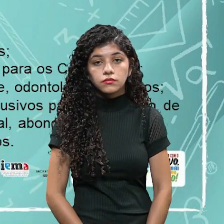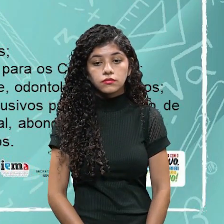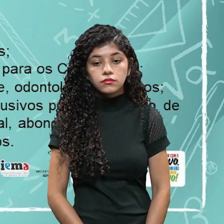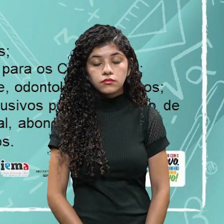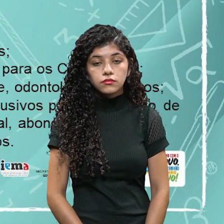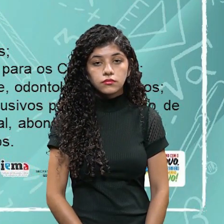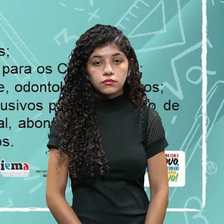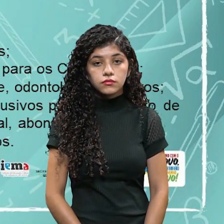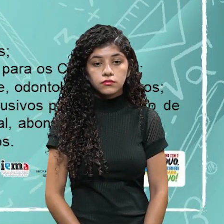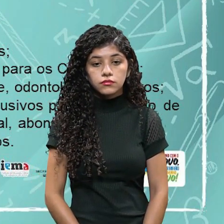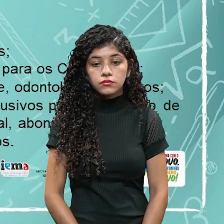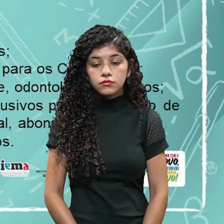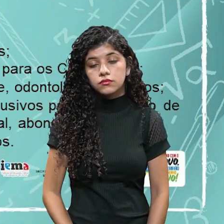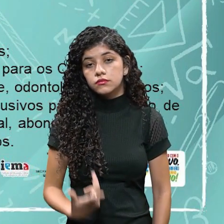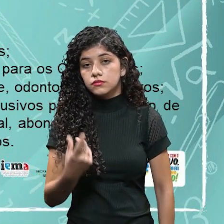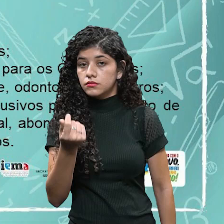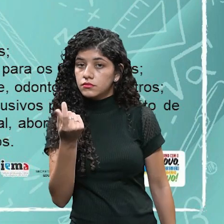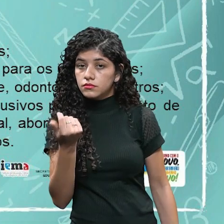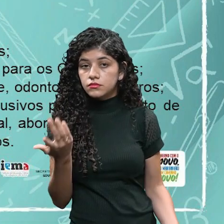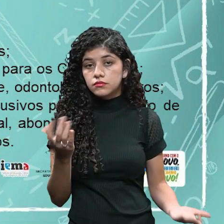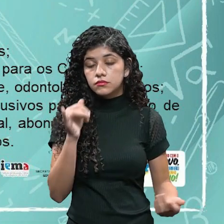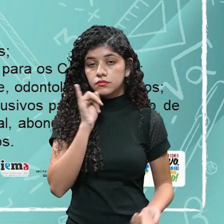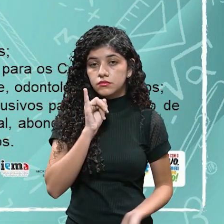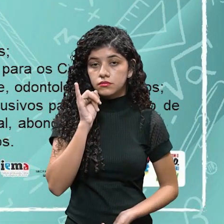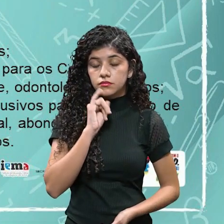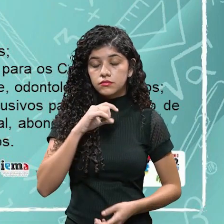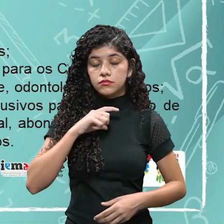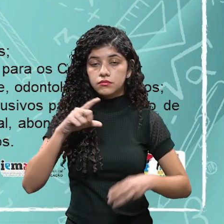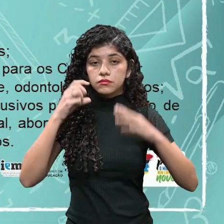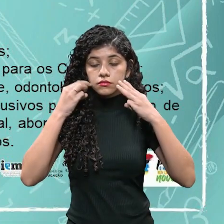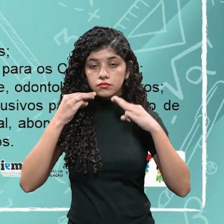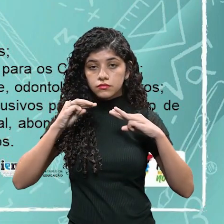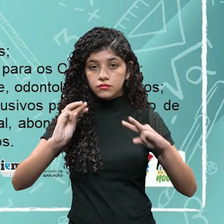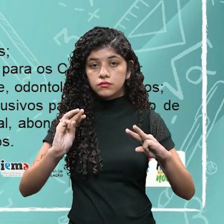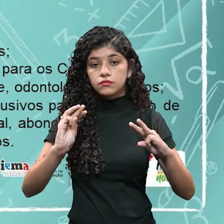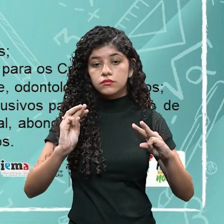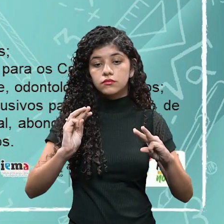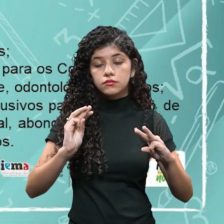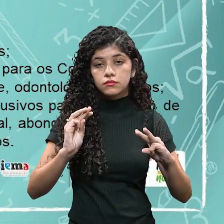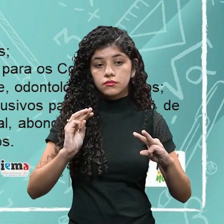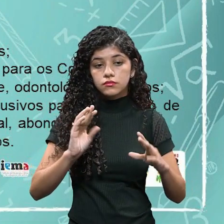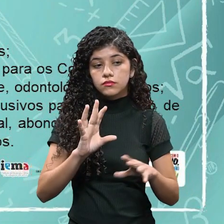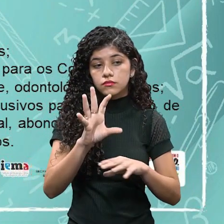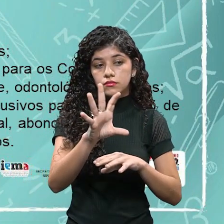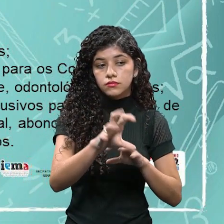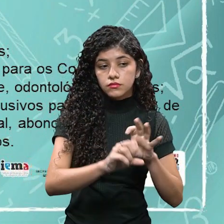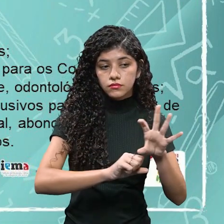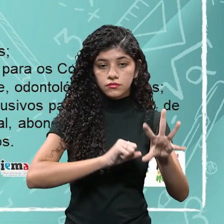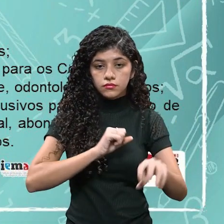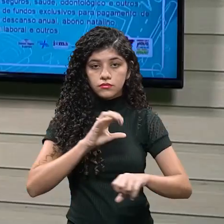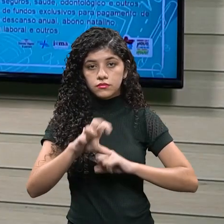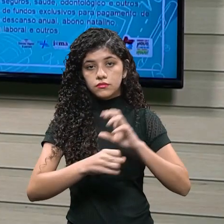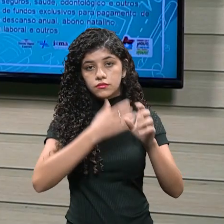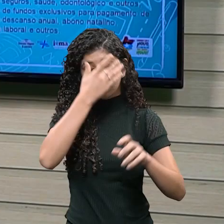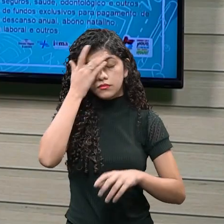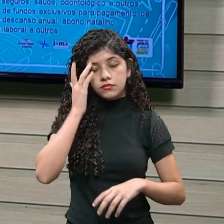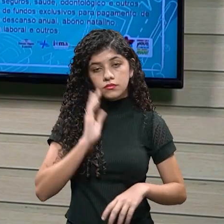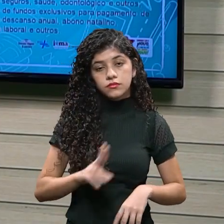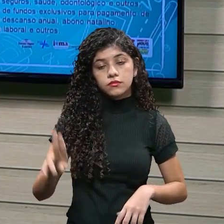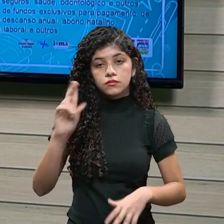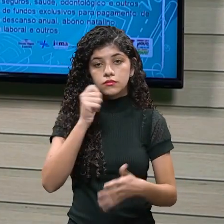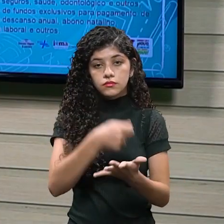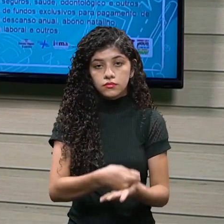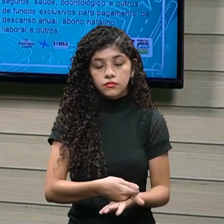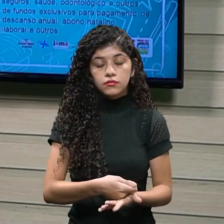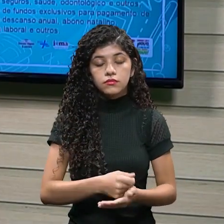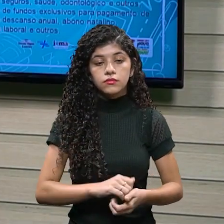de natureza econômica. A realização de marketing da cooperativa para a captação de clientes. Então,